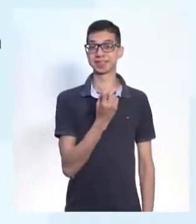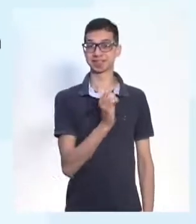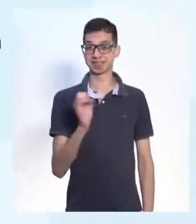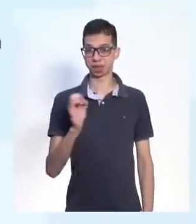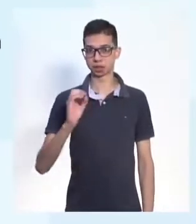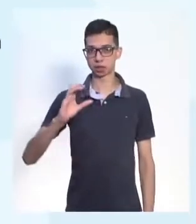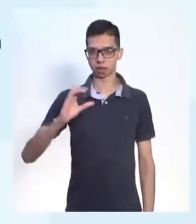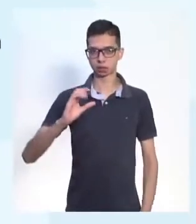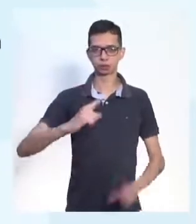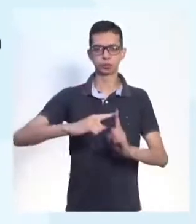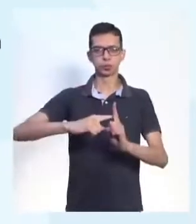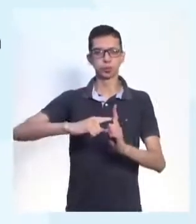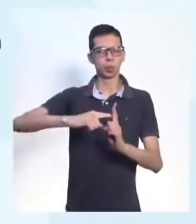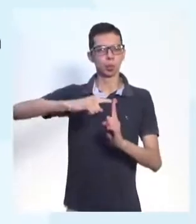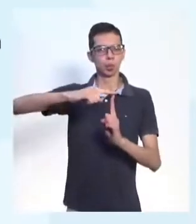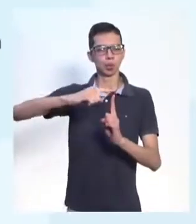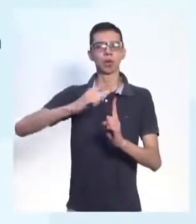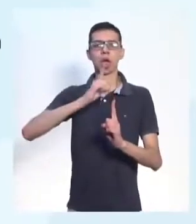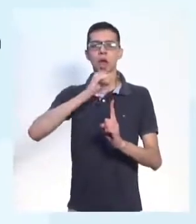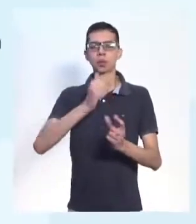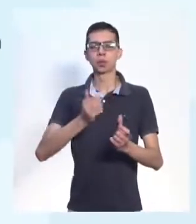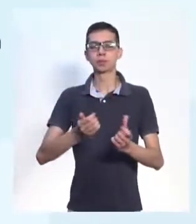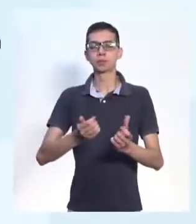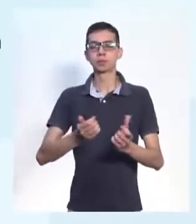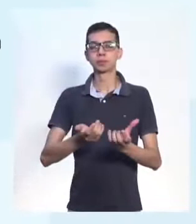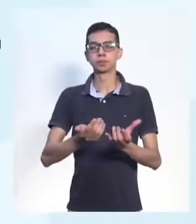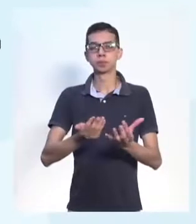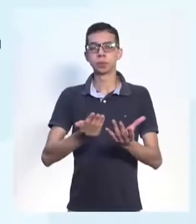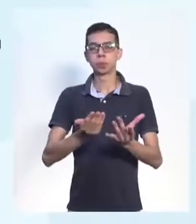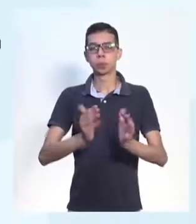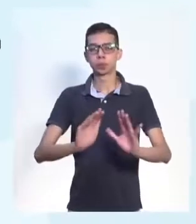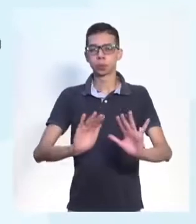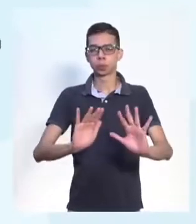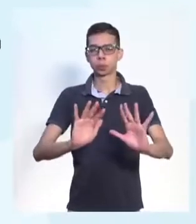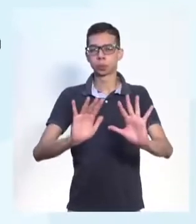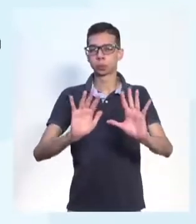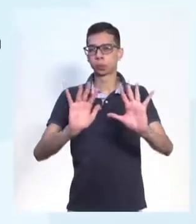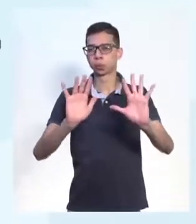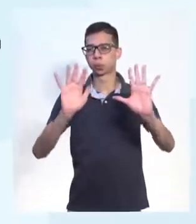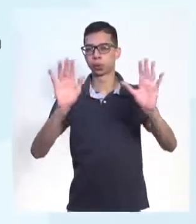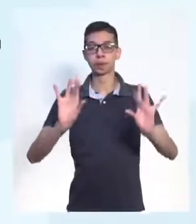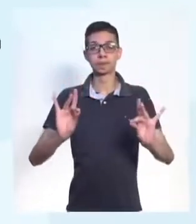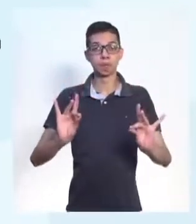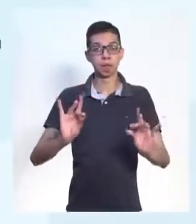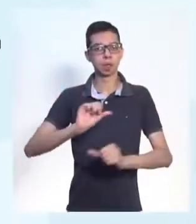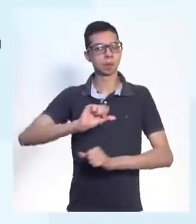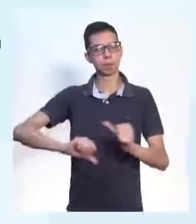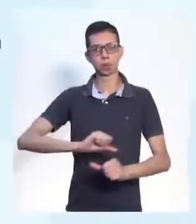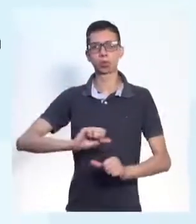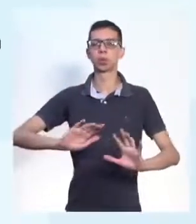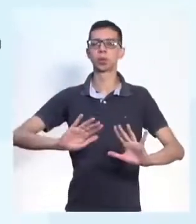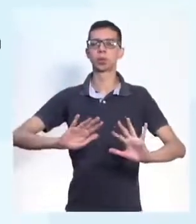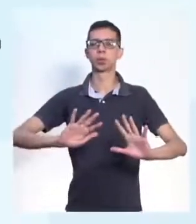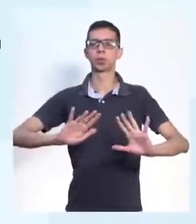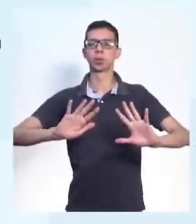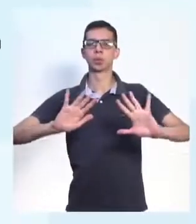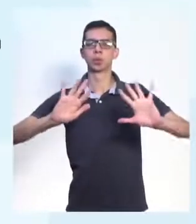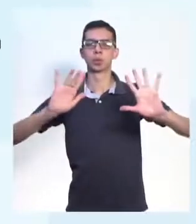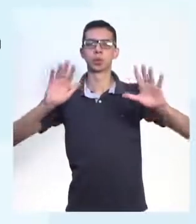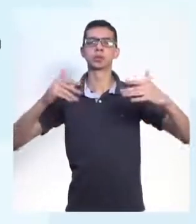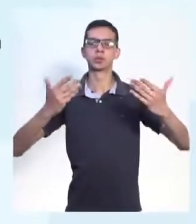evapora. Ou seja, nas mudanças da água, quando a água muda aí, eu vou ter essa